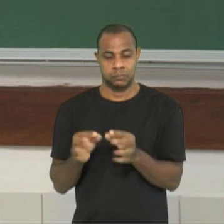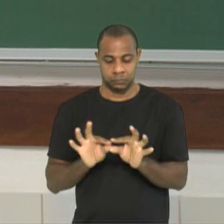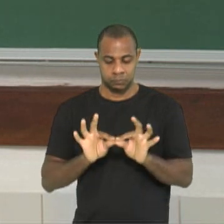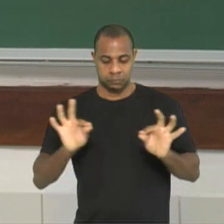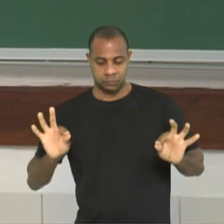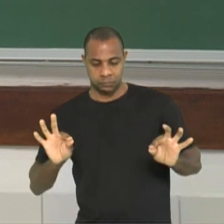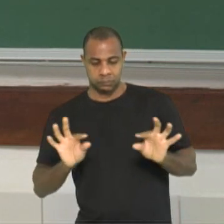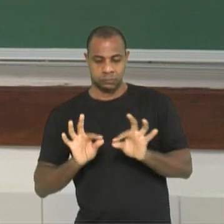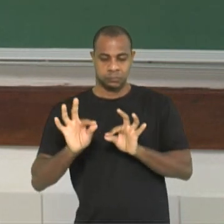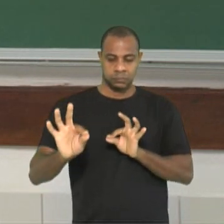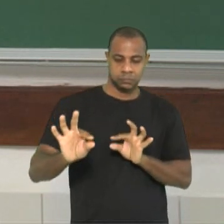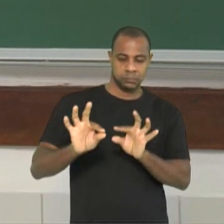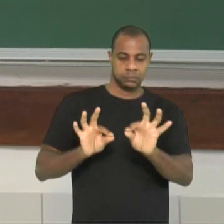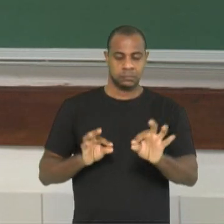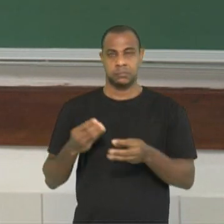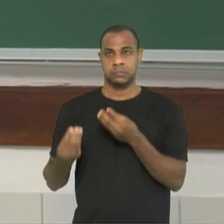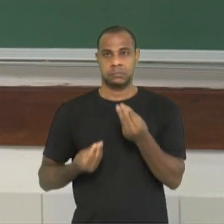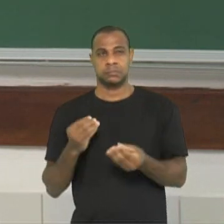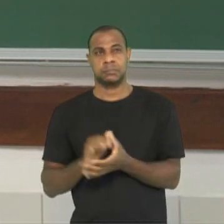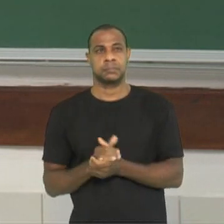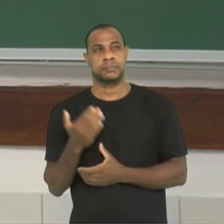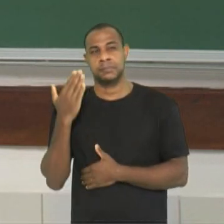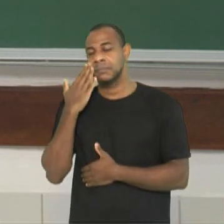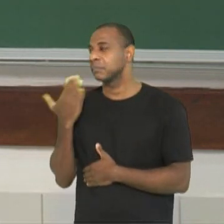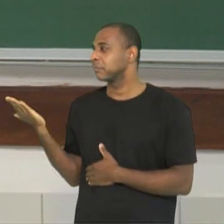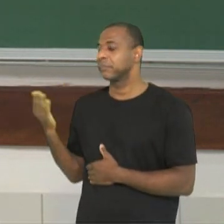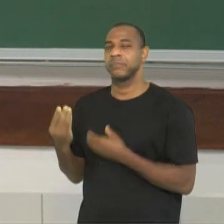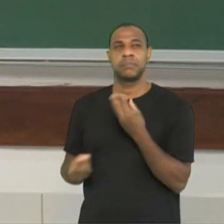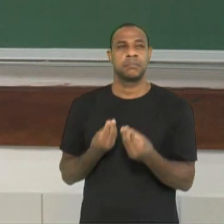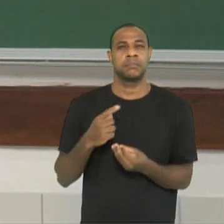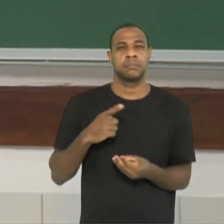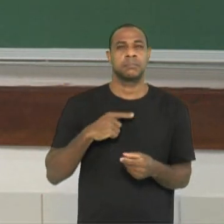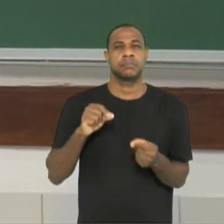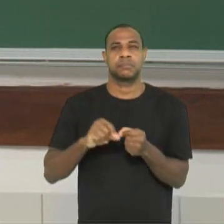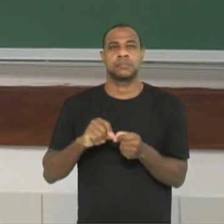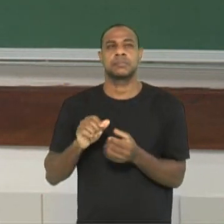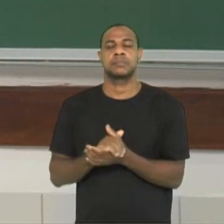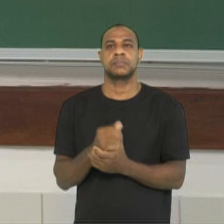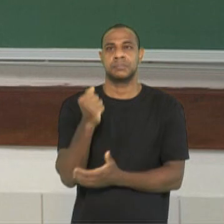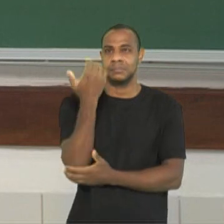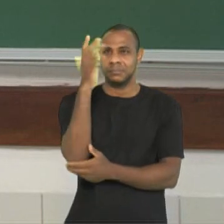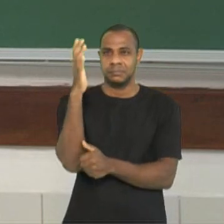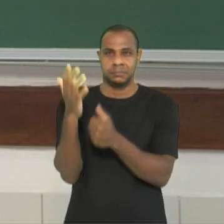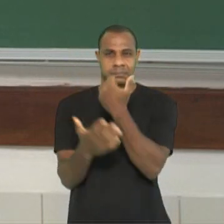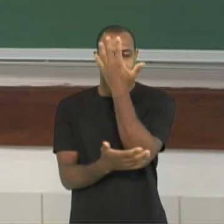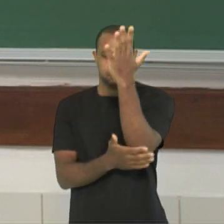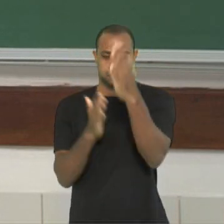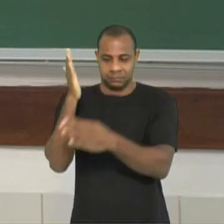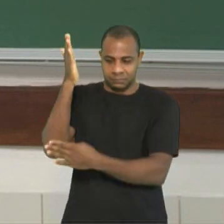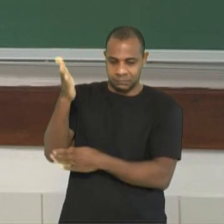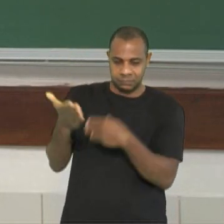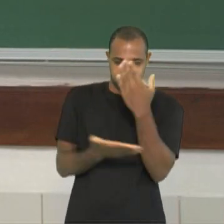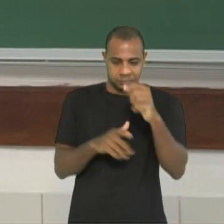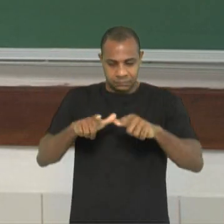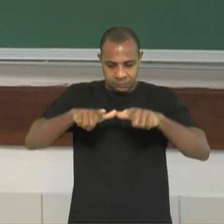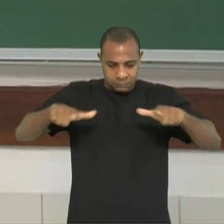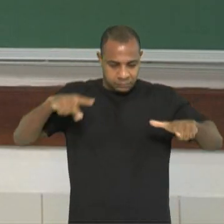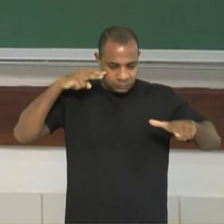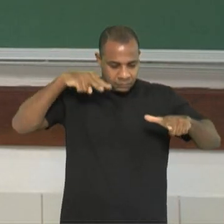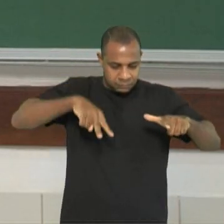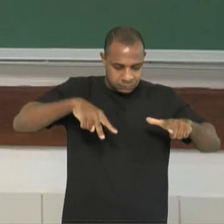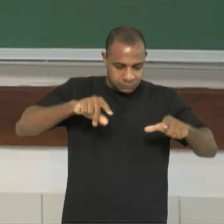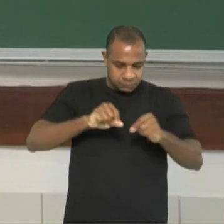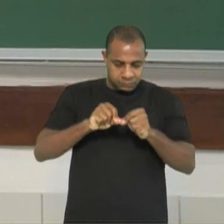distância. Pense que você está fazendo uma análise sobre o desmatamento de uma determinada área e você encontra dois mapas que você vai fazer